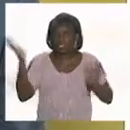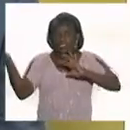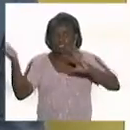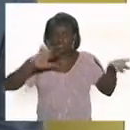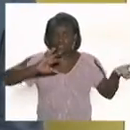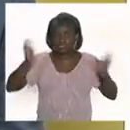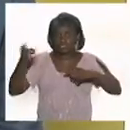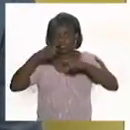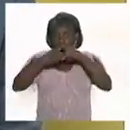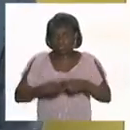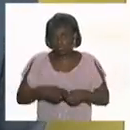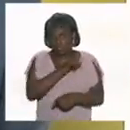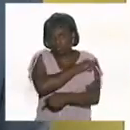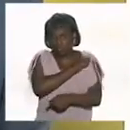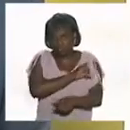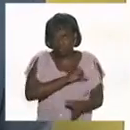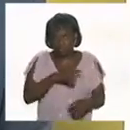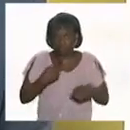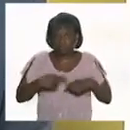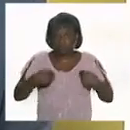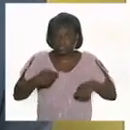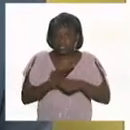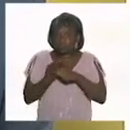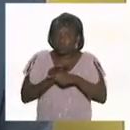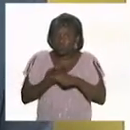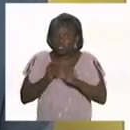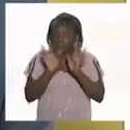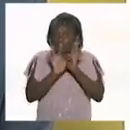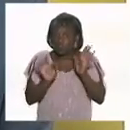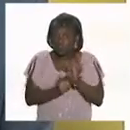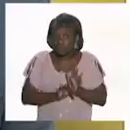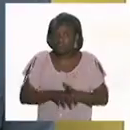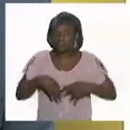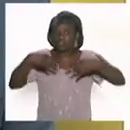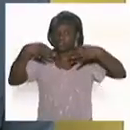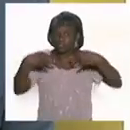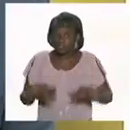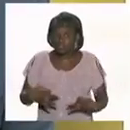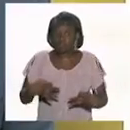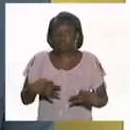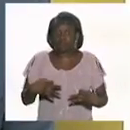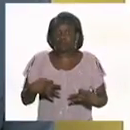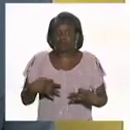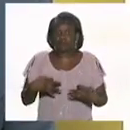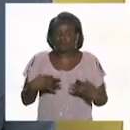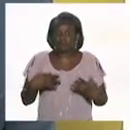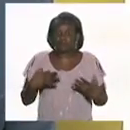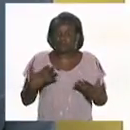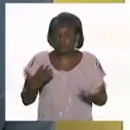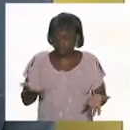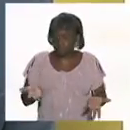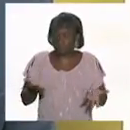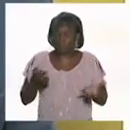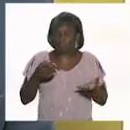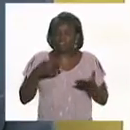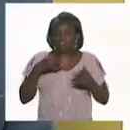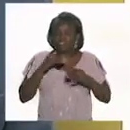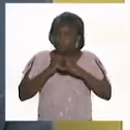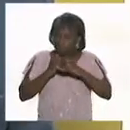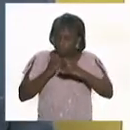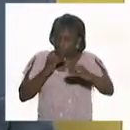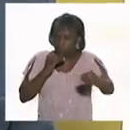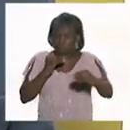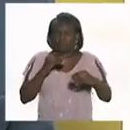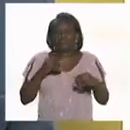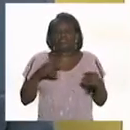essa instabilidade no campeonato. A gente tem que procurar uma fórmula que seja uma fórmula estável, né? Exatamente, que